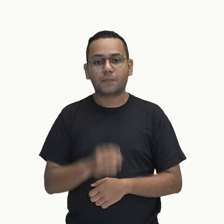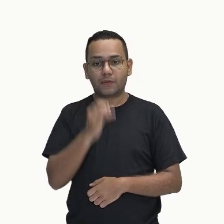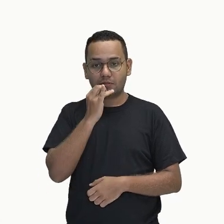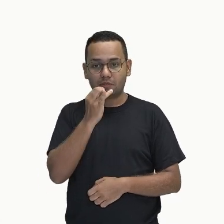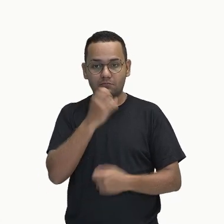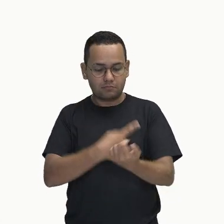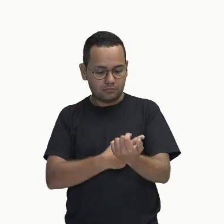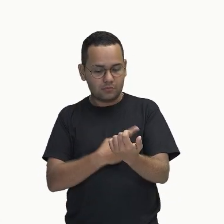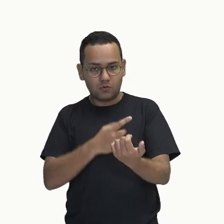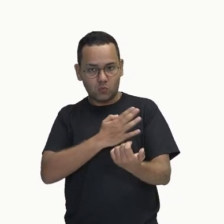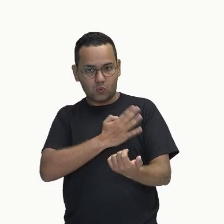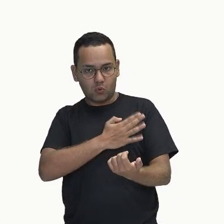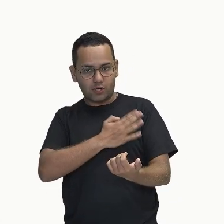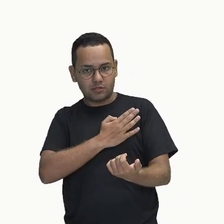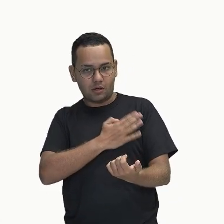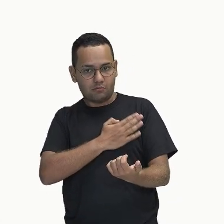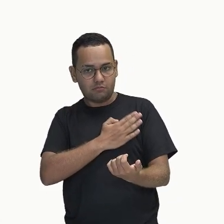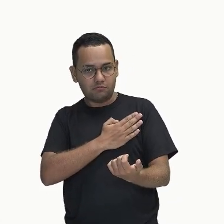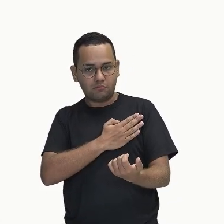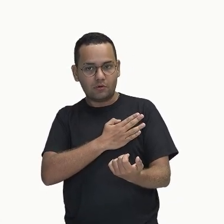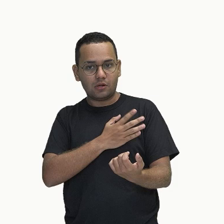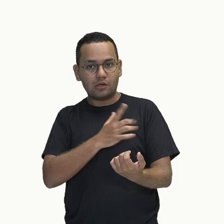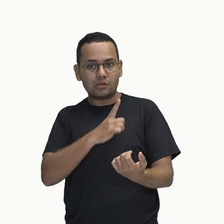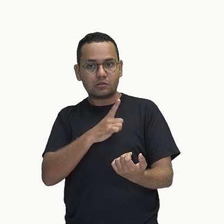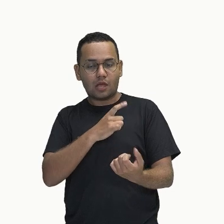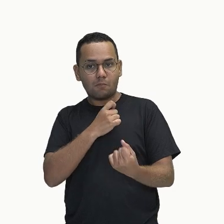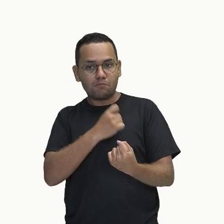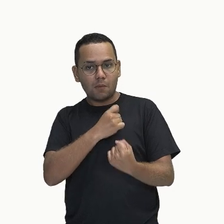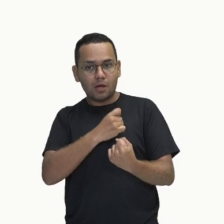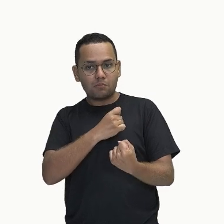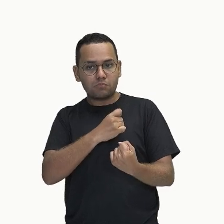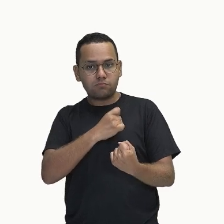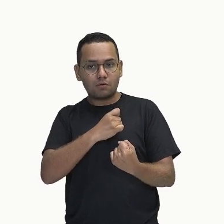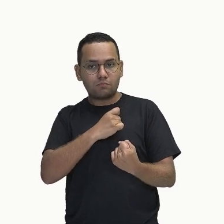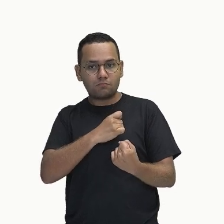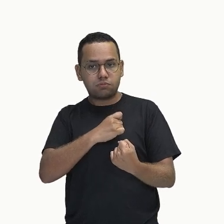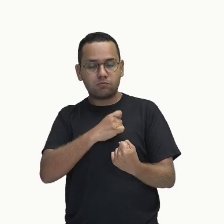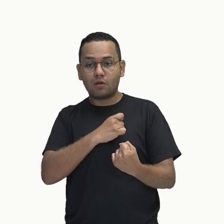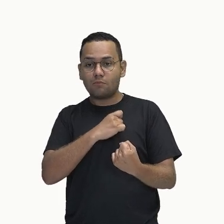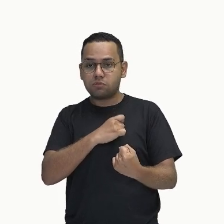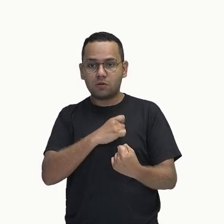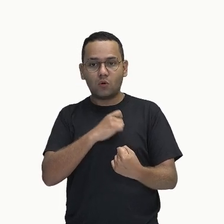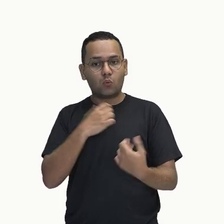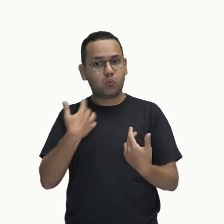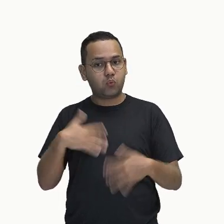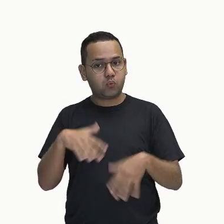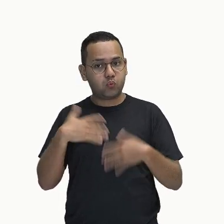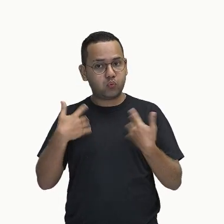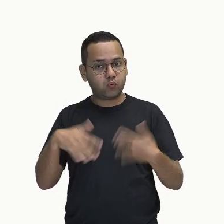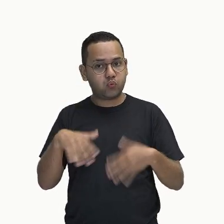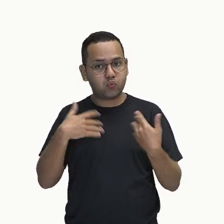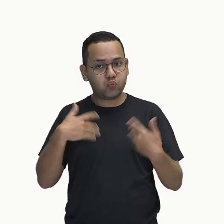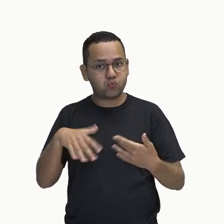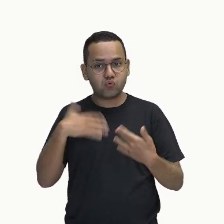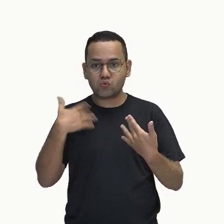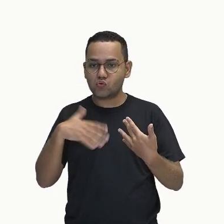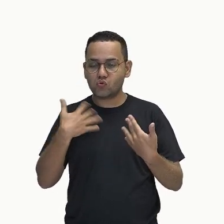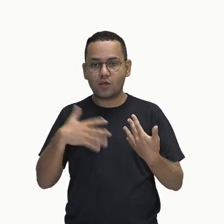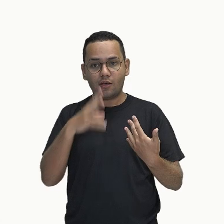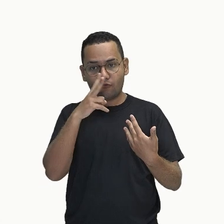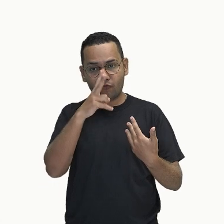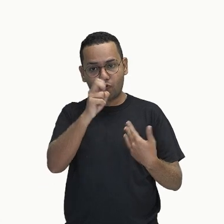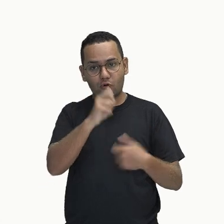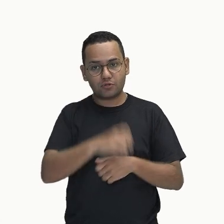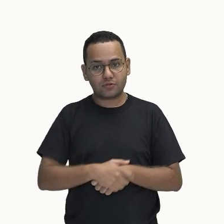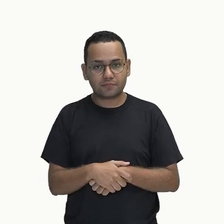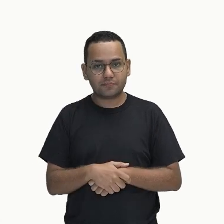que o coração faz para que o sangue saia, é uma alta pressão. Então, se ela não fosse